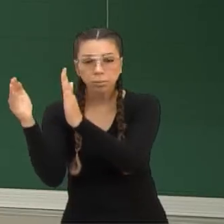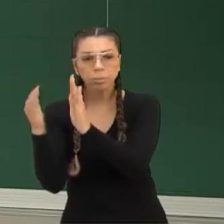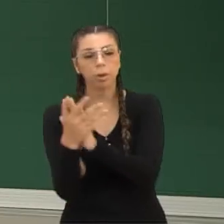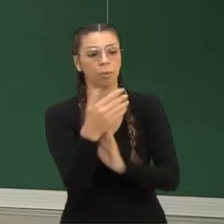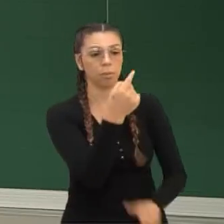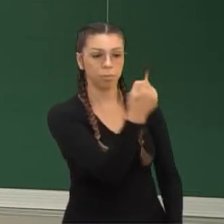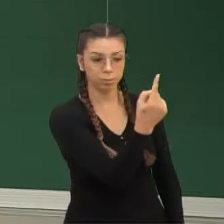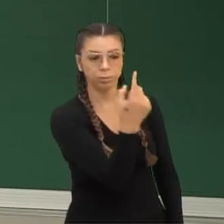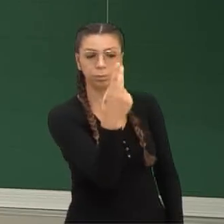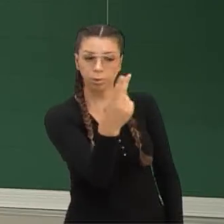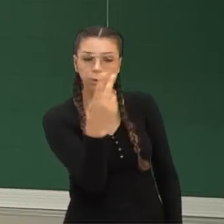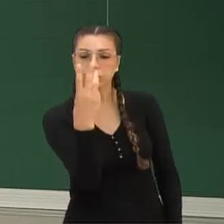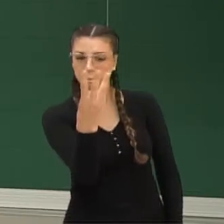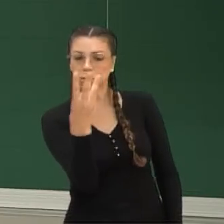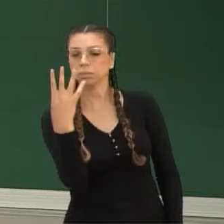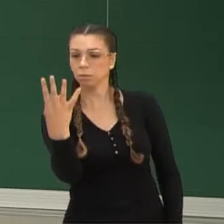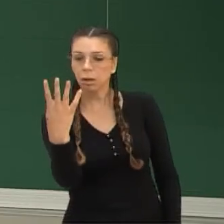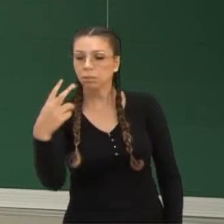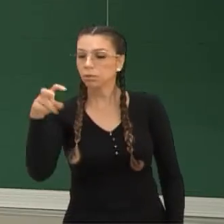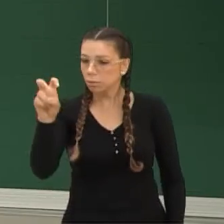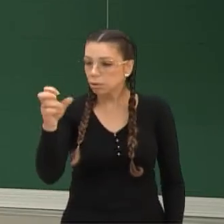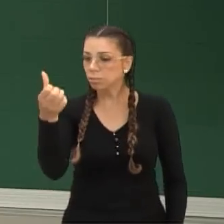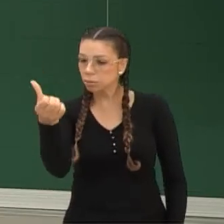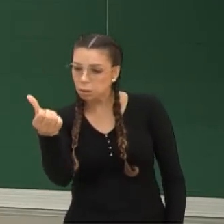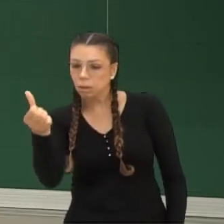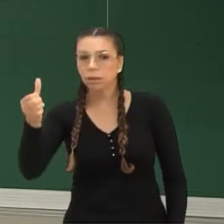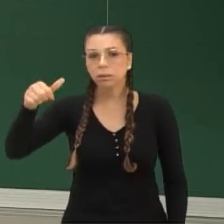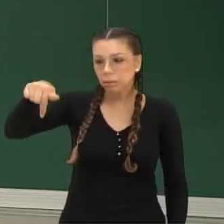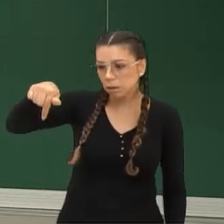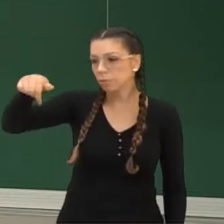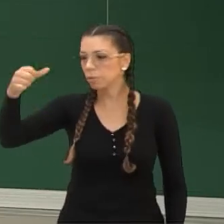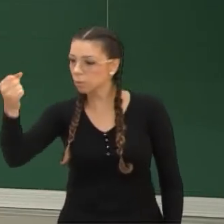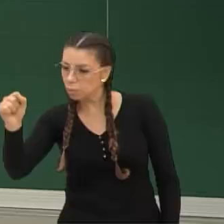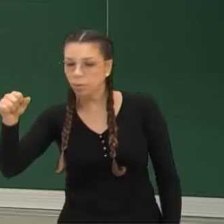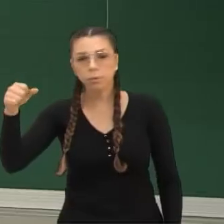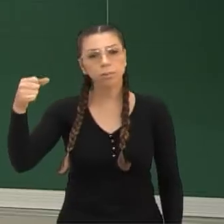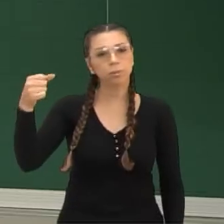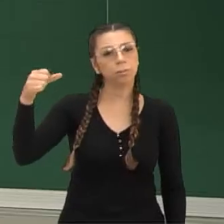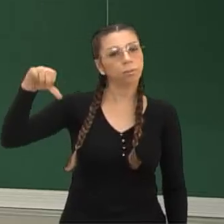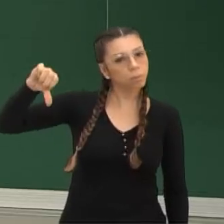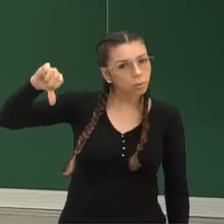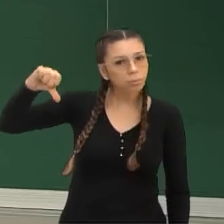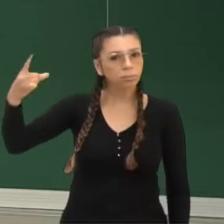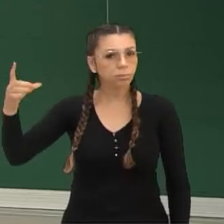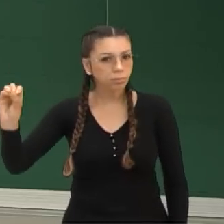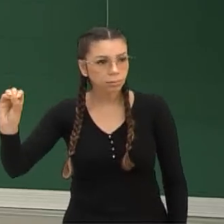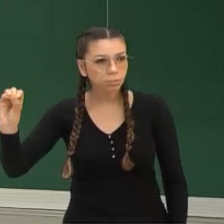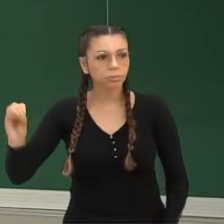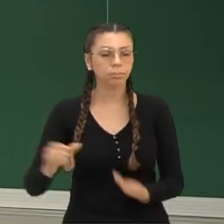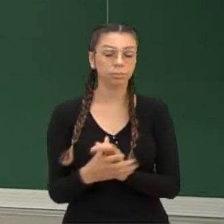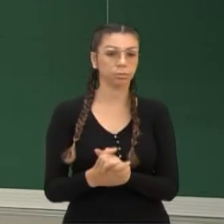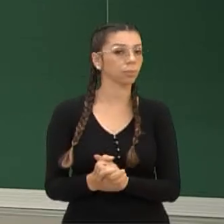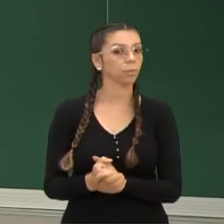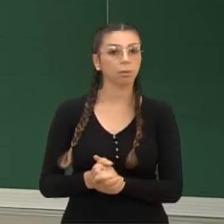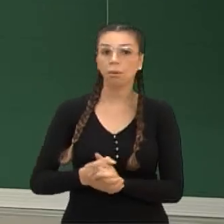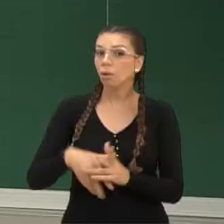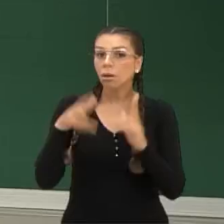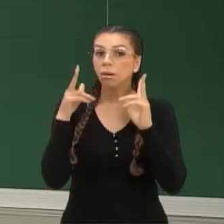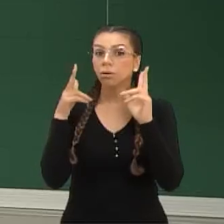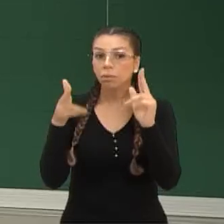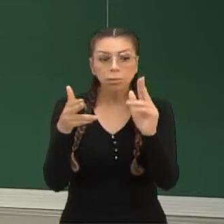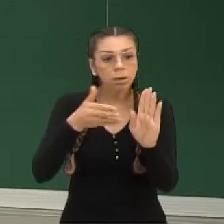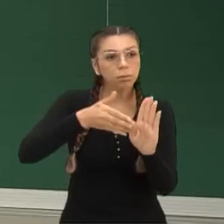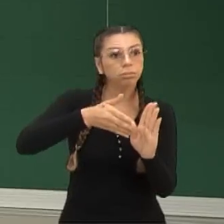4, 5, 6, 7, 8, 9, 10. Mesma coisa para o eixo